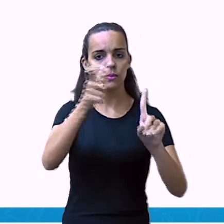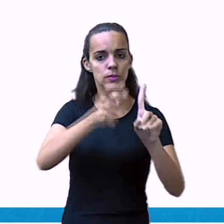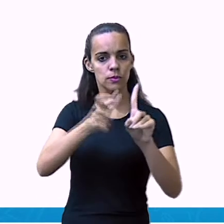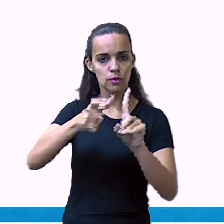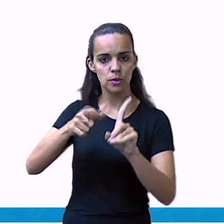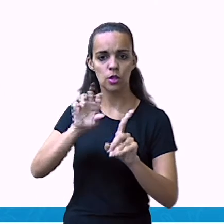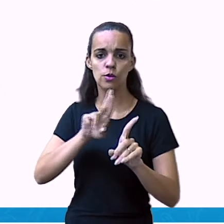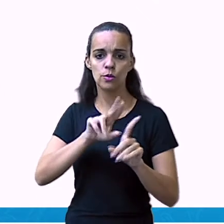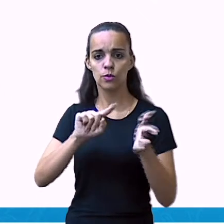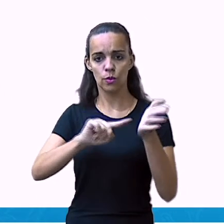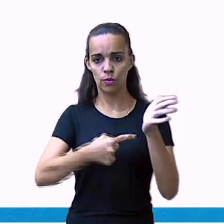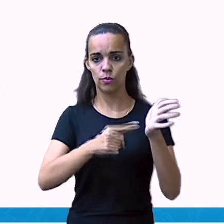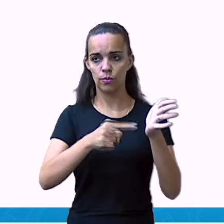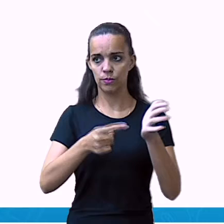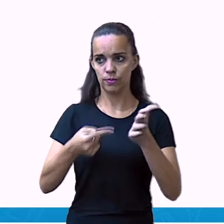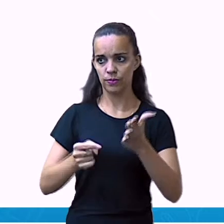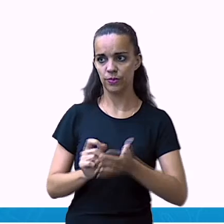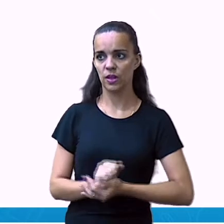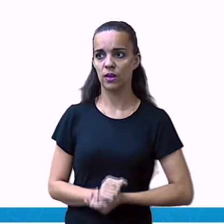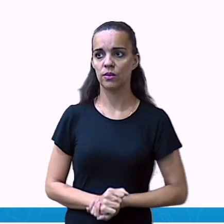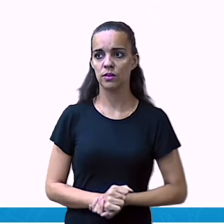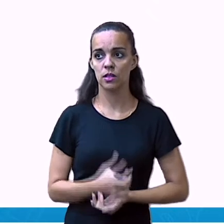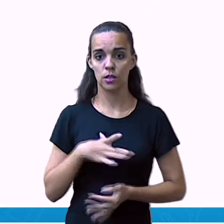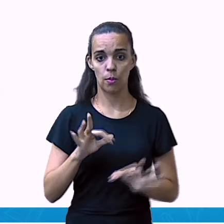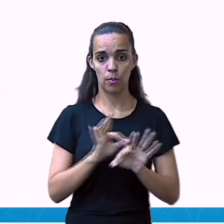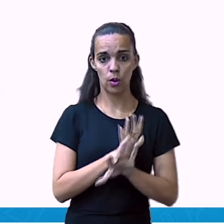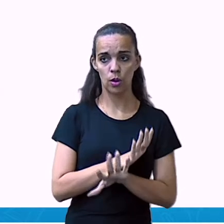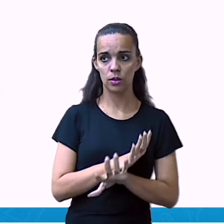para trás. E aí, circulamos?